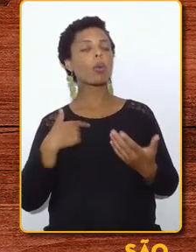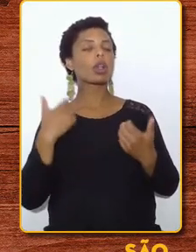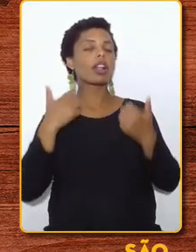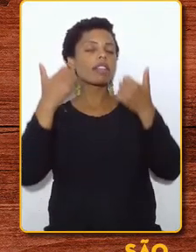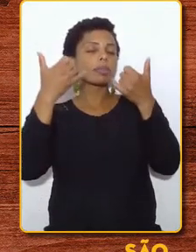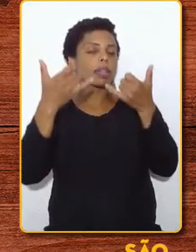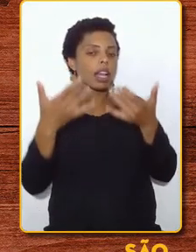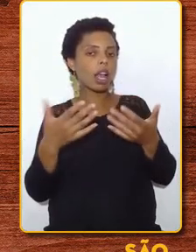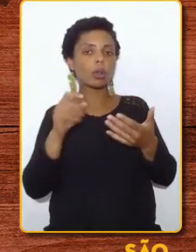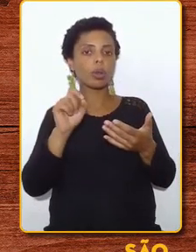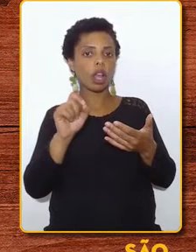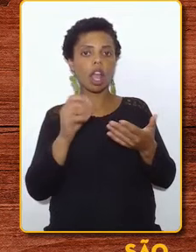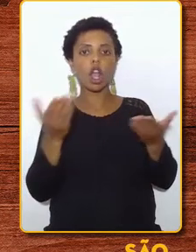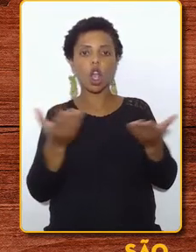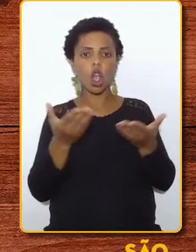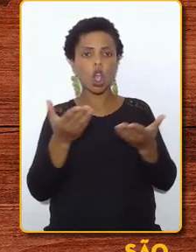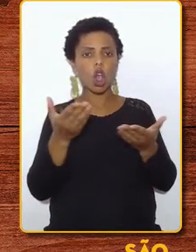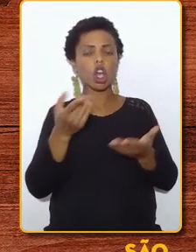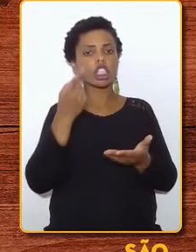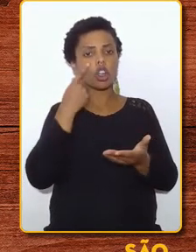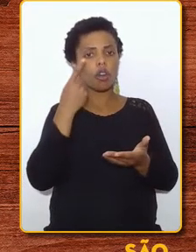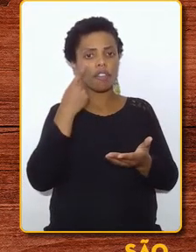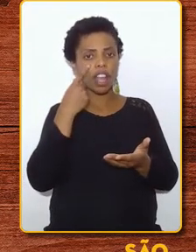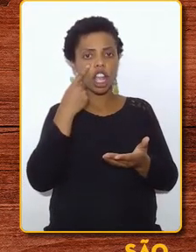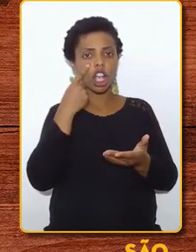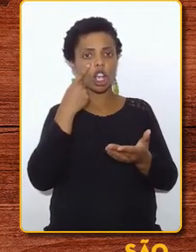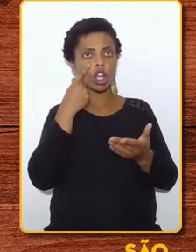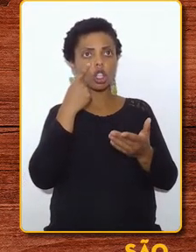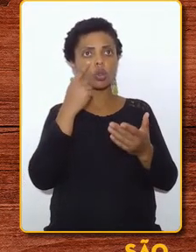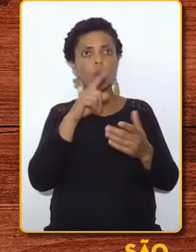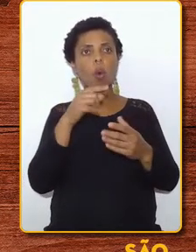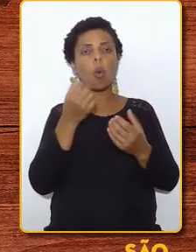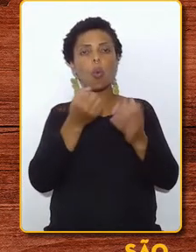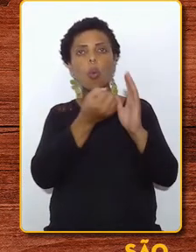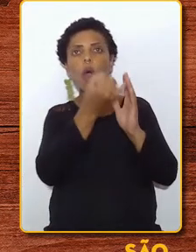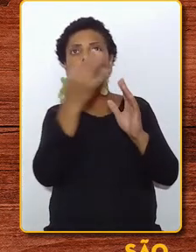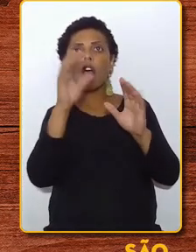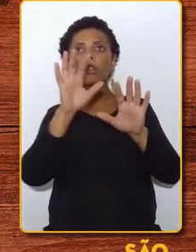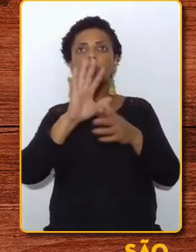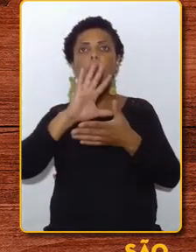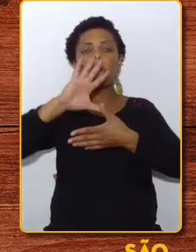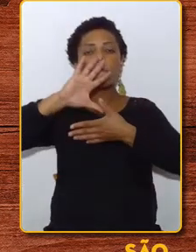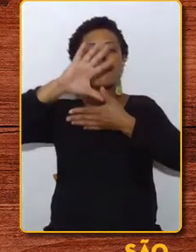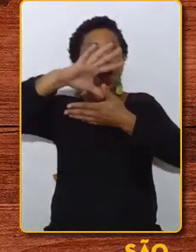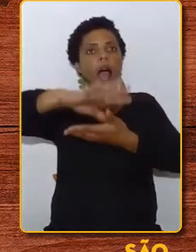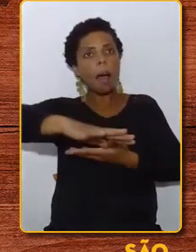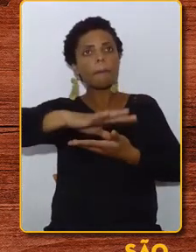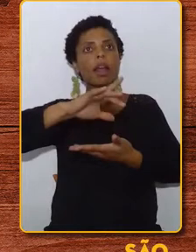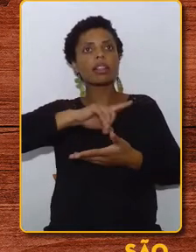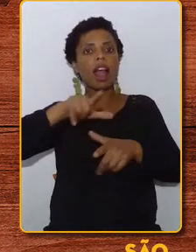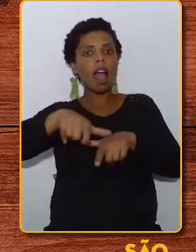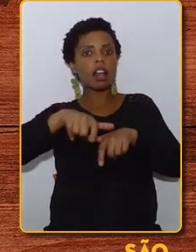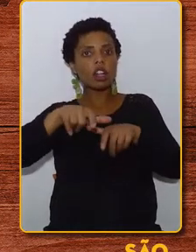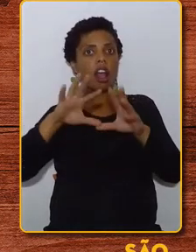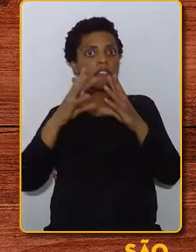hoje o mapa da agricultura familiar, nós vamos encontrar essa parcela da agricultura